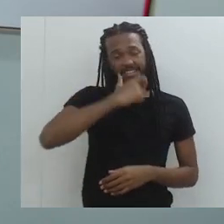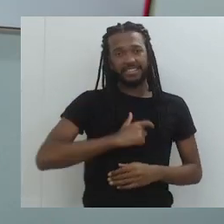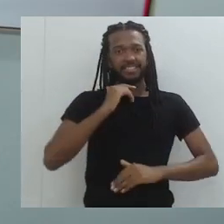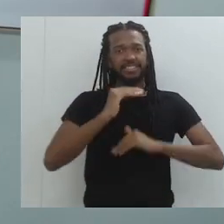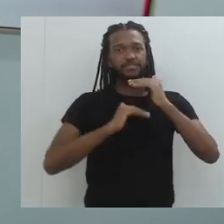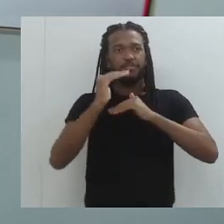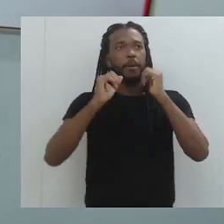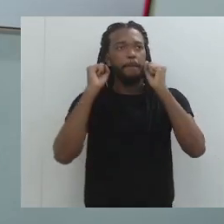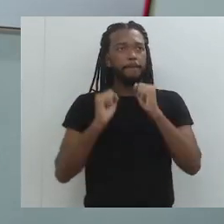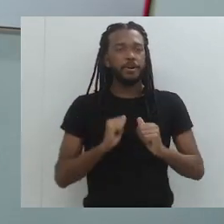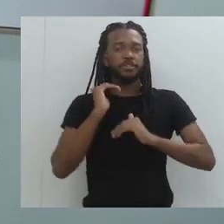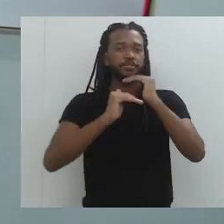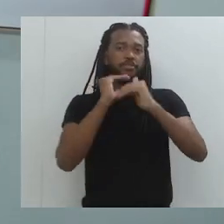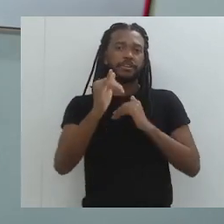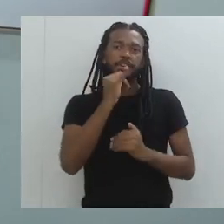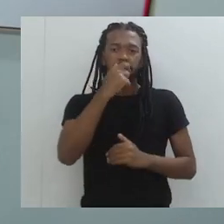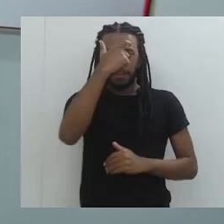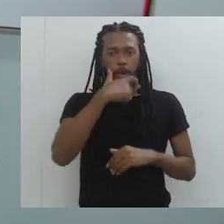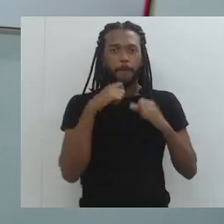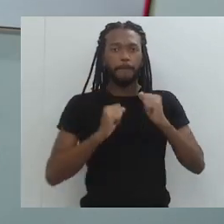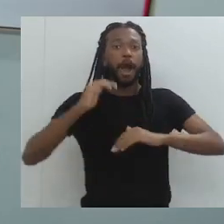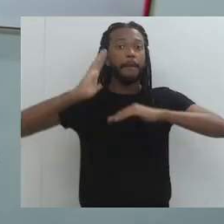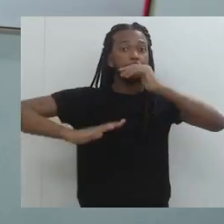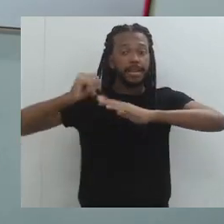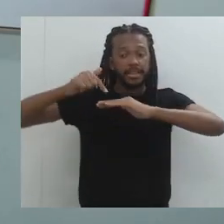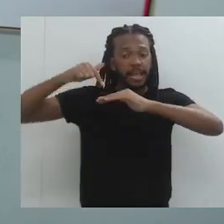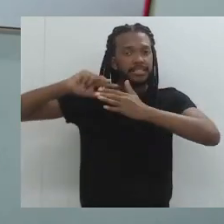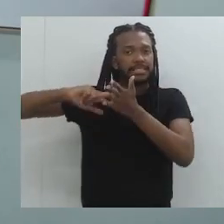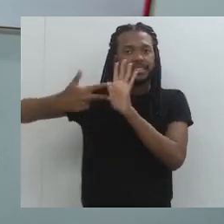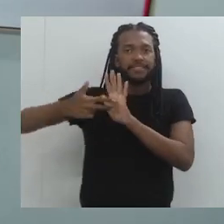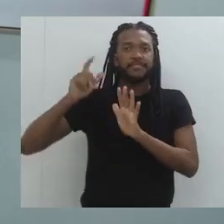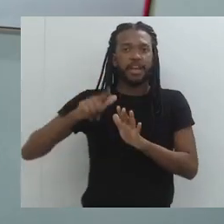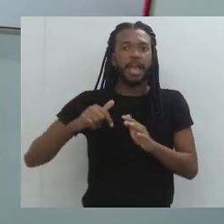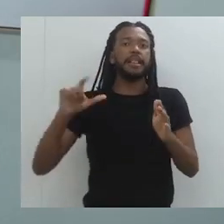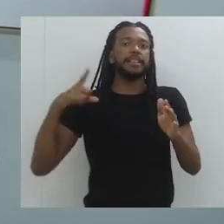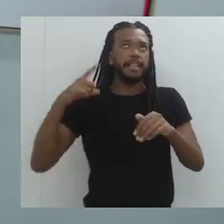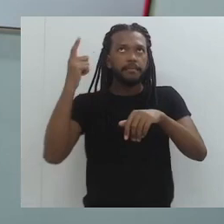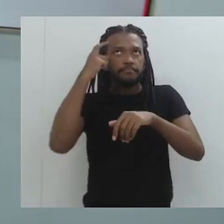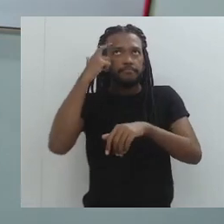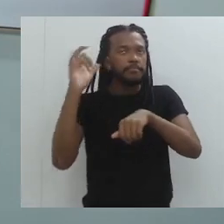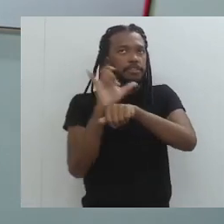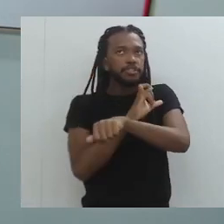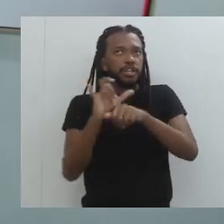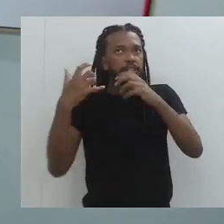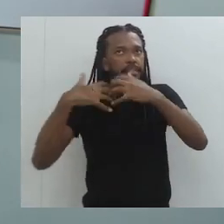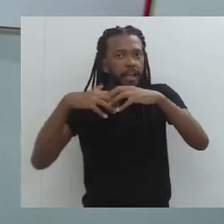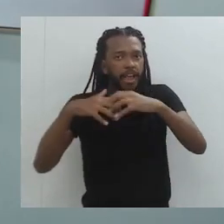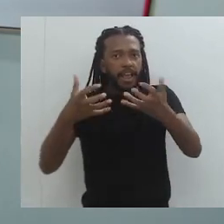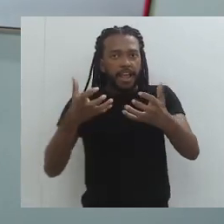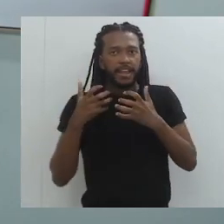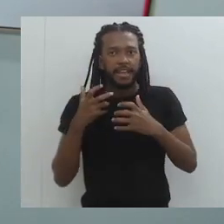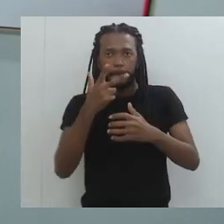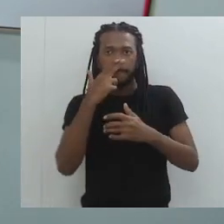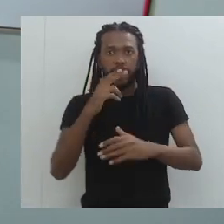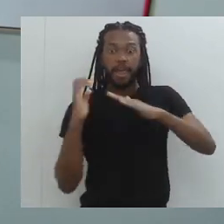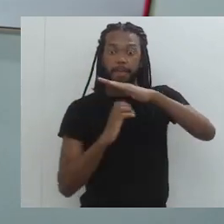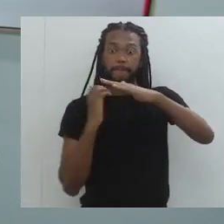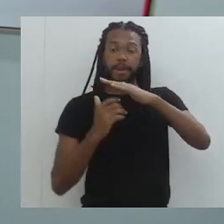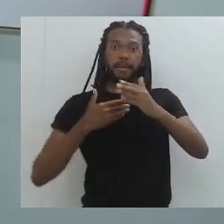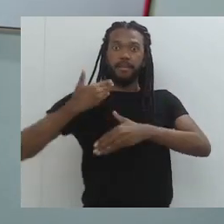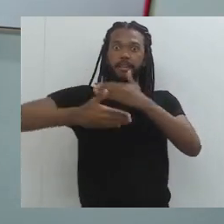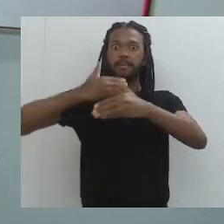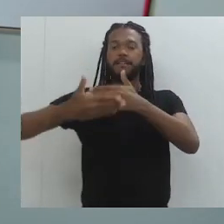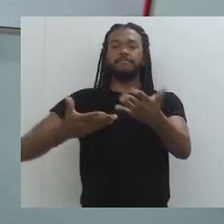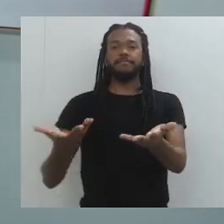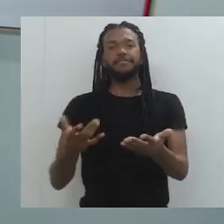cada pessoa pode desenvolver. Quando eu digo habilidades, ele está desenvolvendo estratégias até para empreender. Vamos